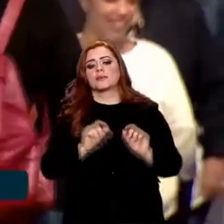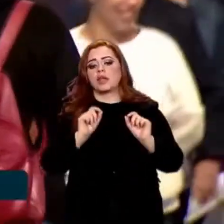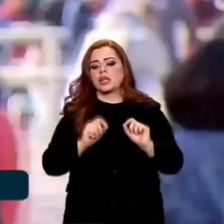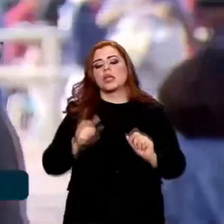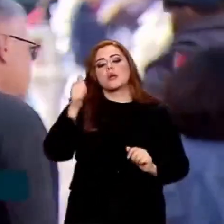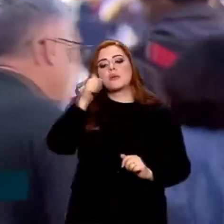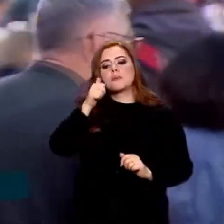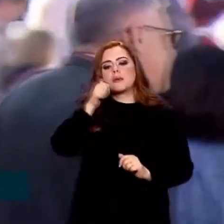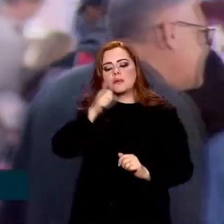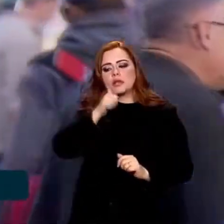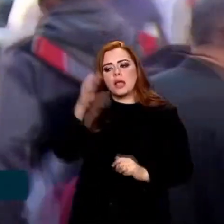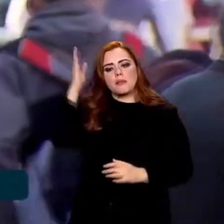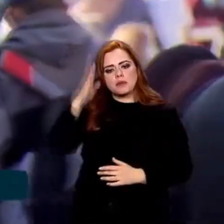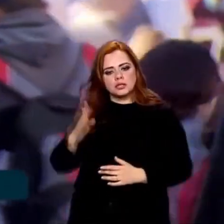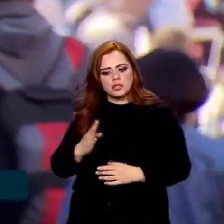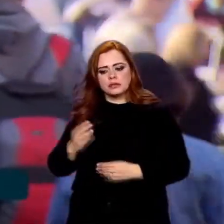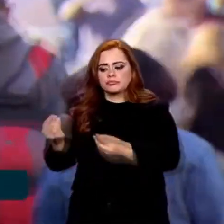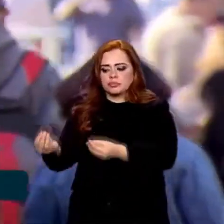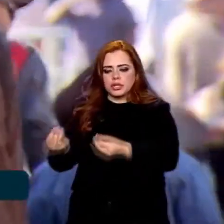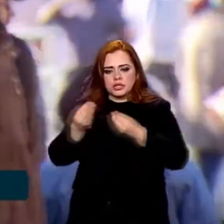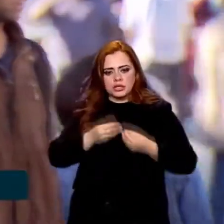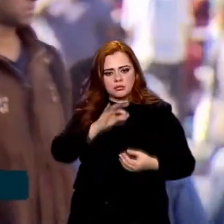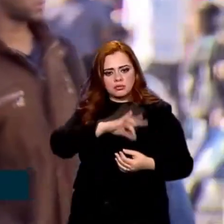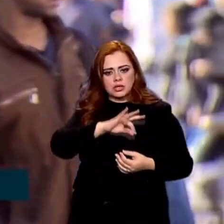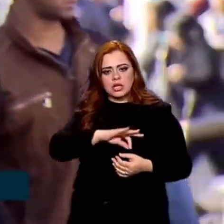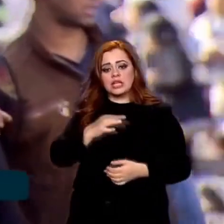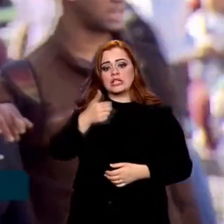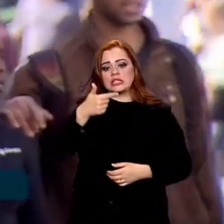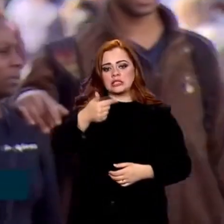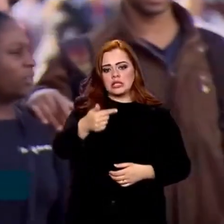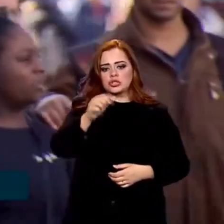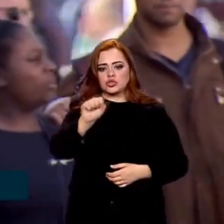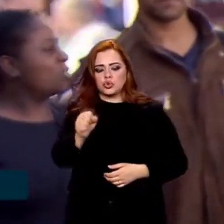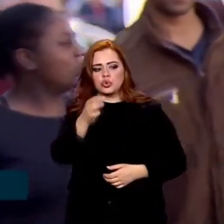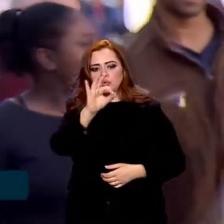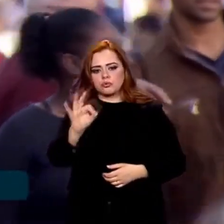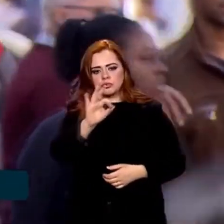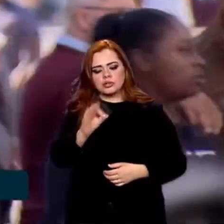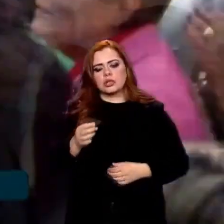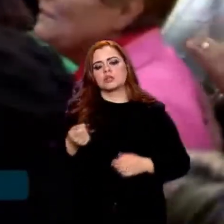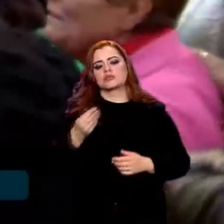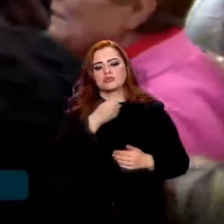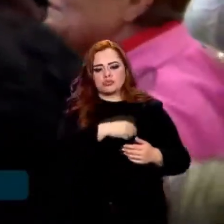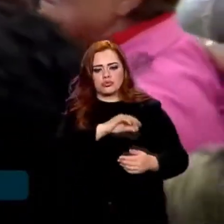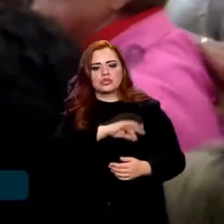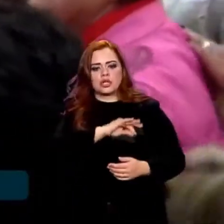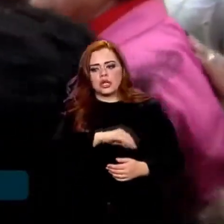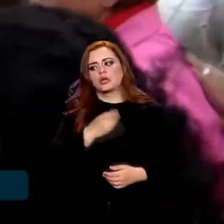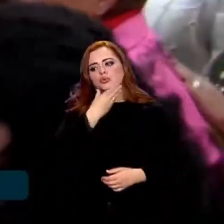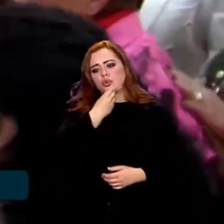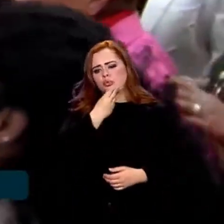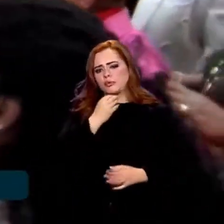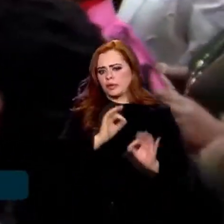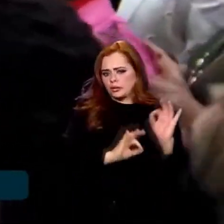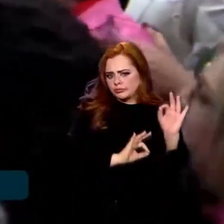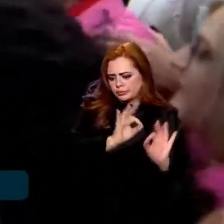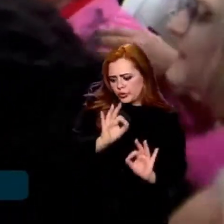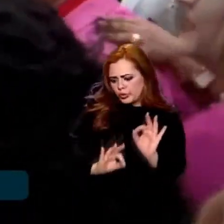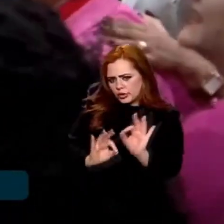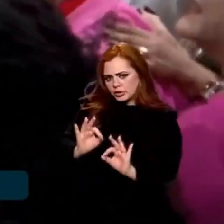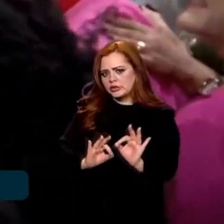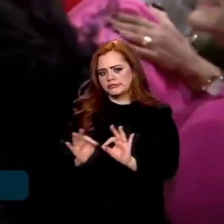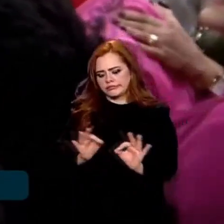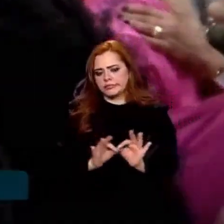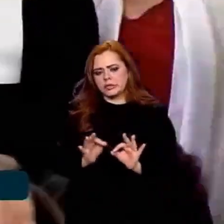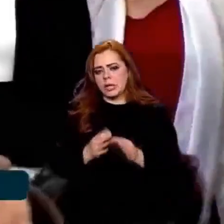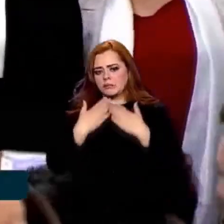páginas na internet e redes sociais um relatório de Transparência salarial e de critérios remuneratórios